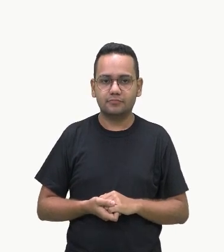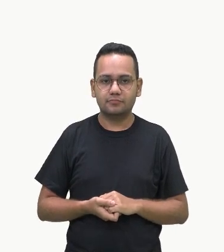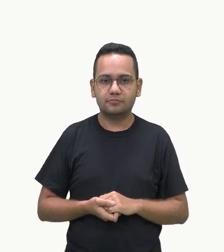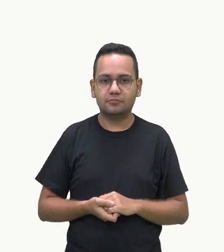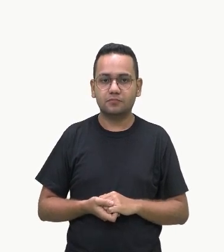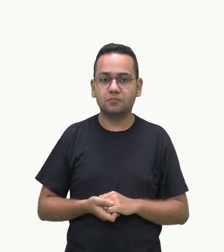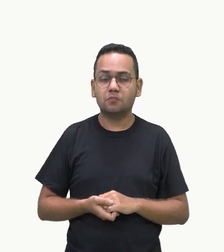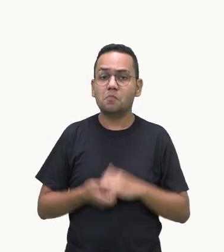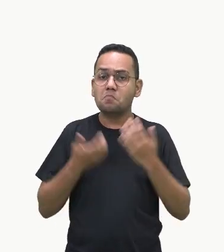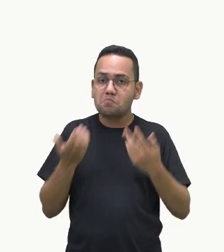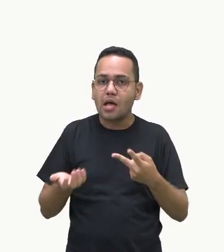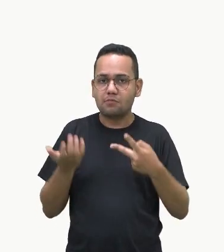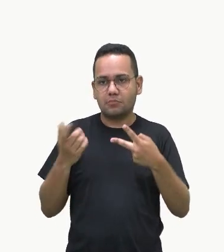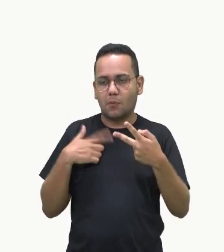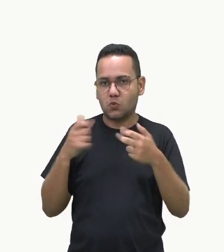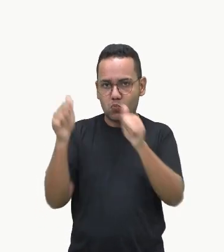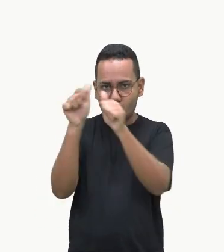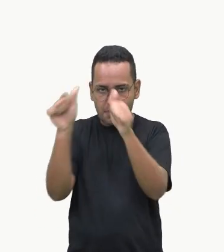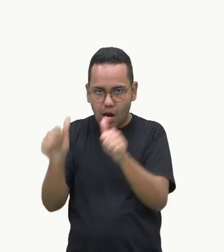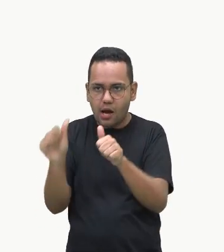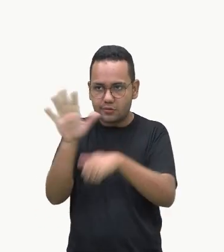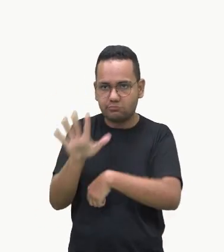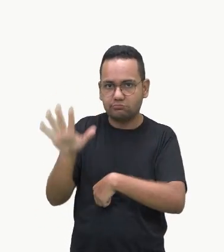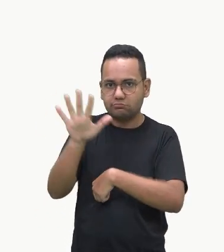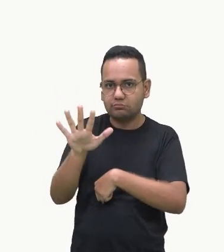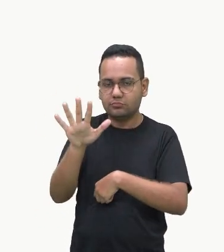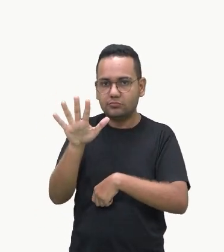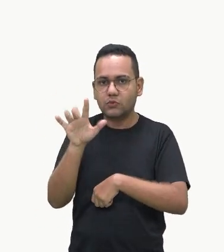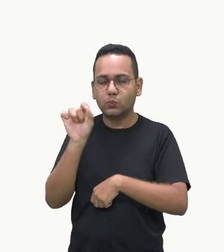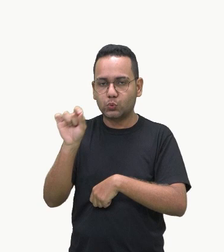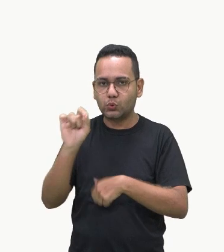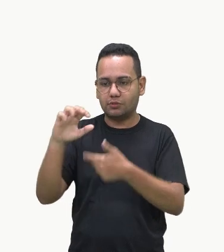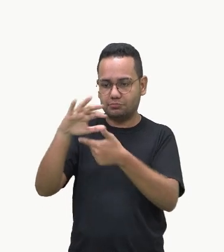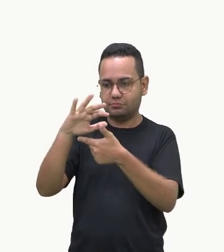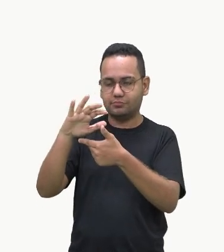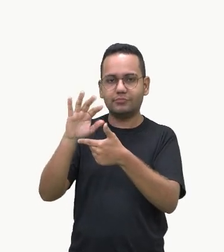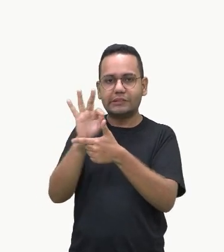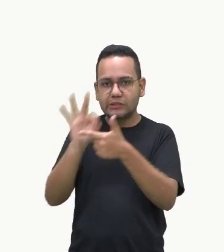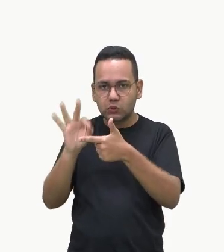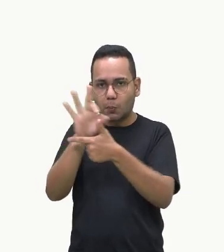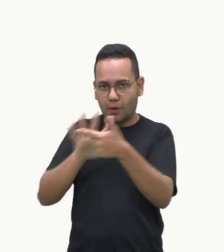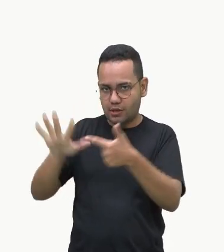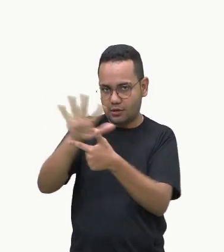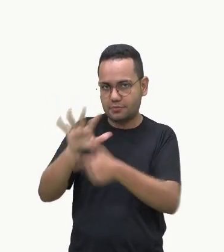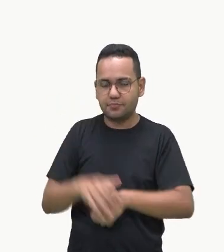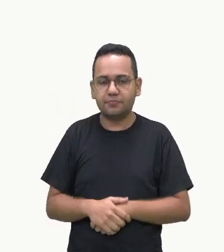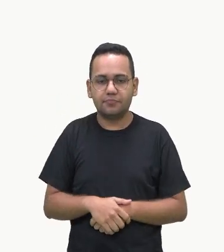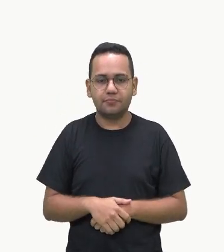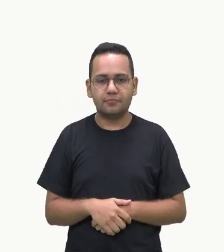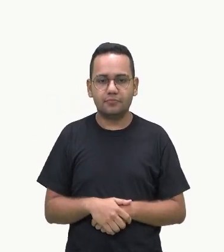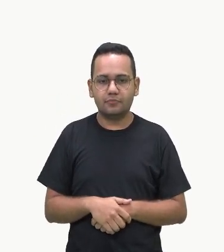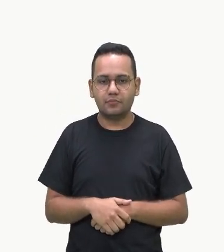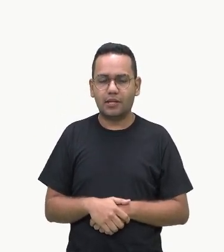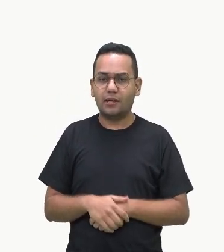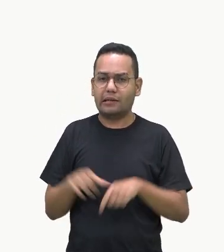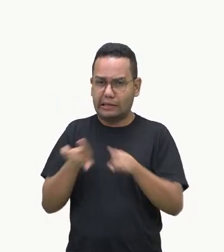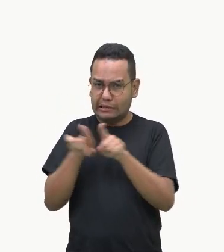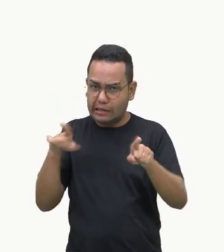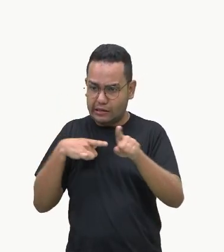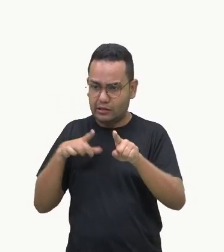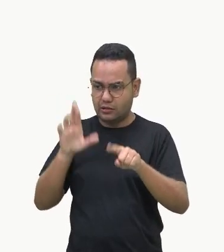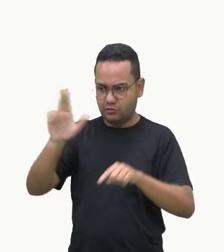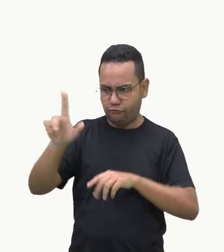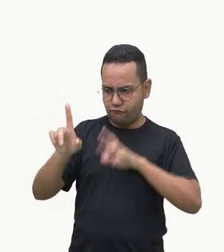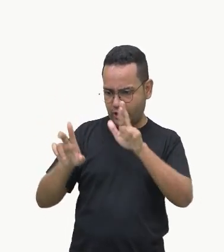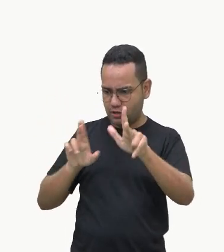polígono, quando você tem uma figura ali geométrica plana, não é? Que tem ali os lados de medidas